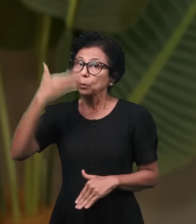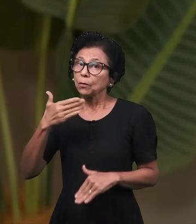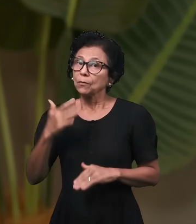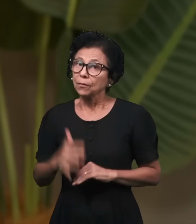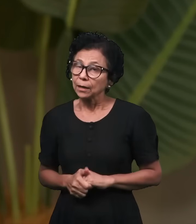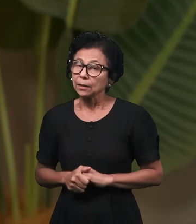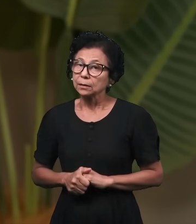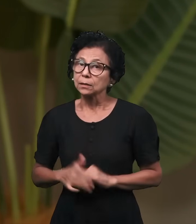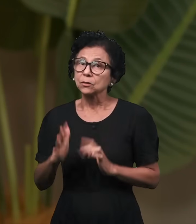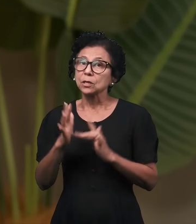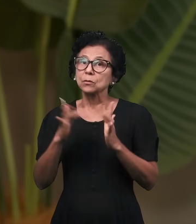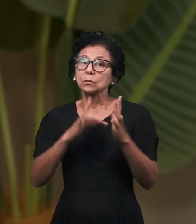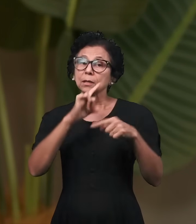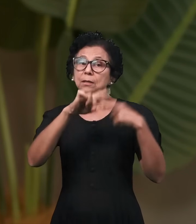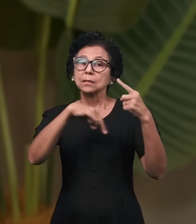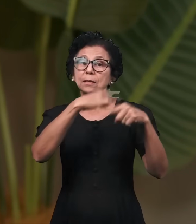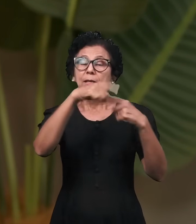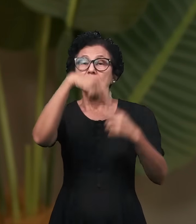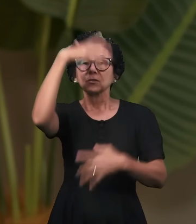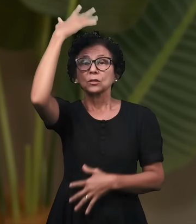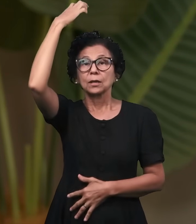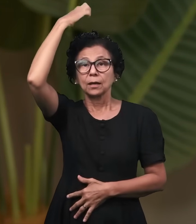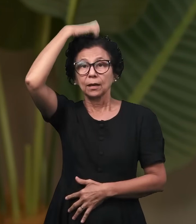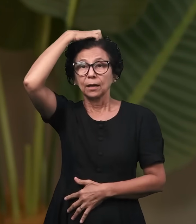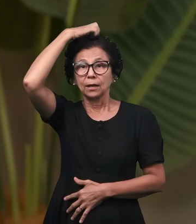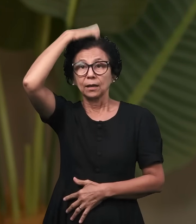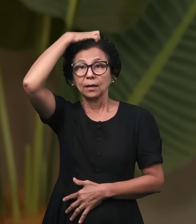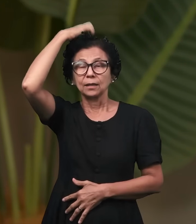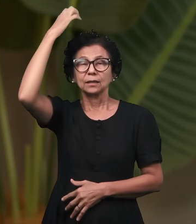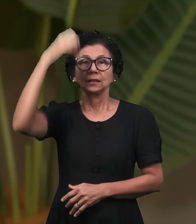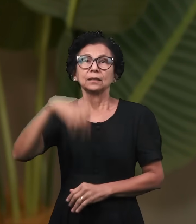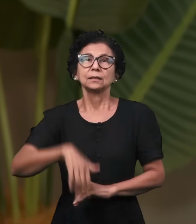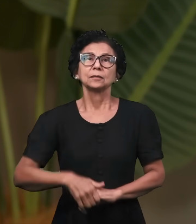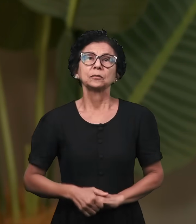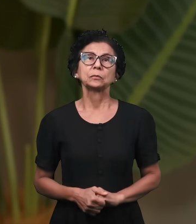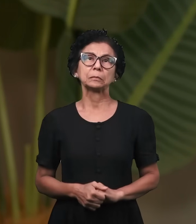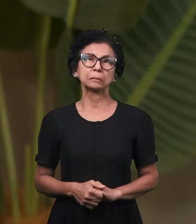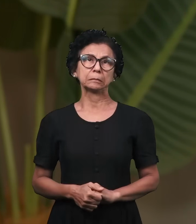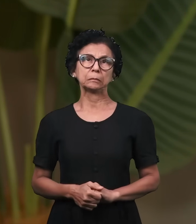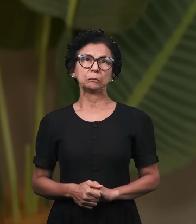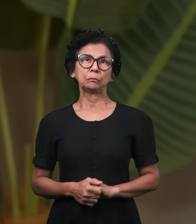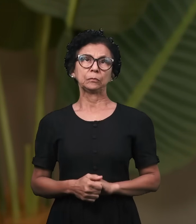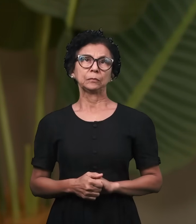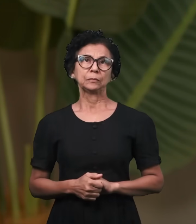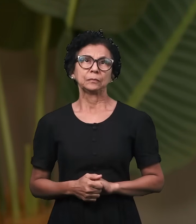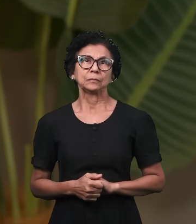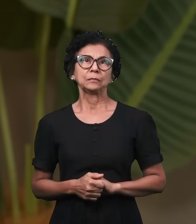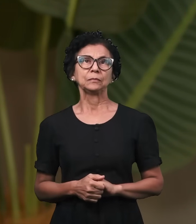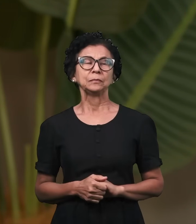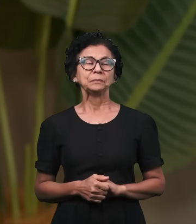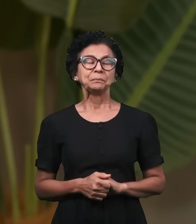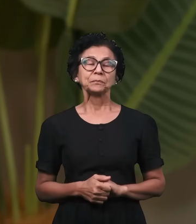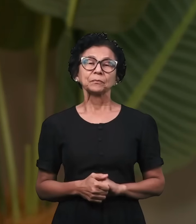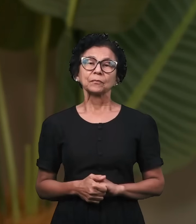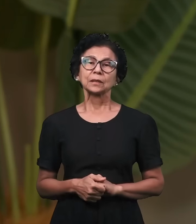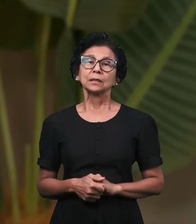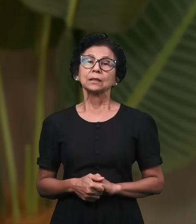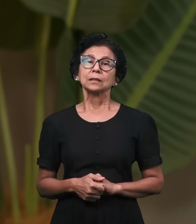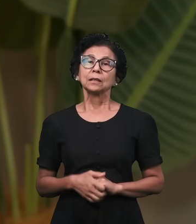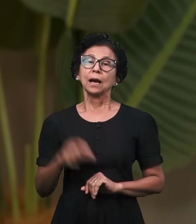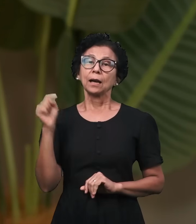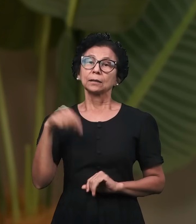Nós aprendemos isso. Mas dentro do nosso programa, Fernando, nós estamos aprendendo também que quando